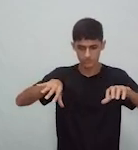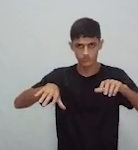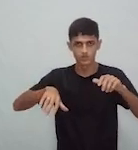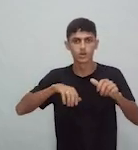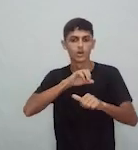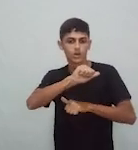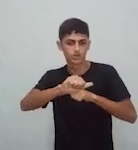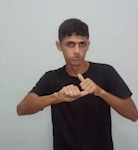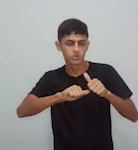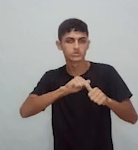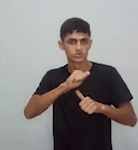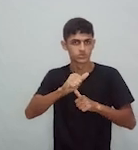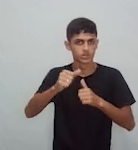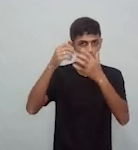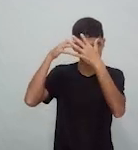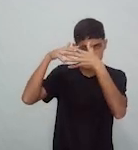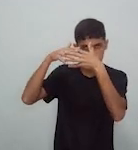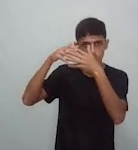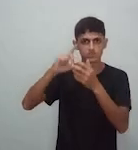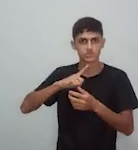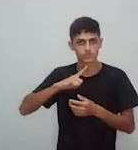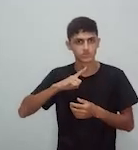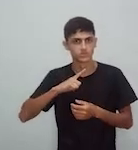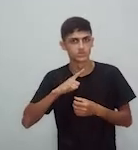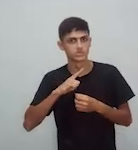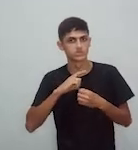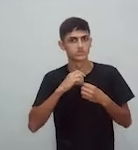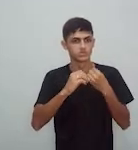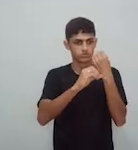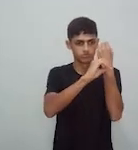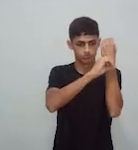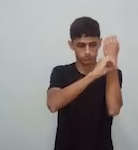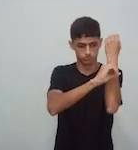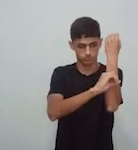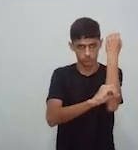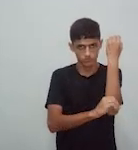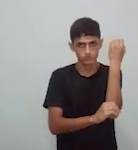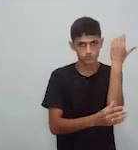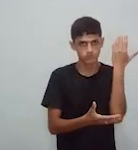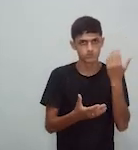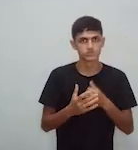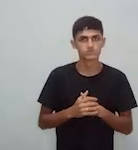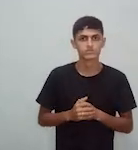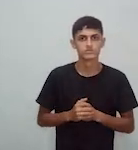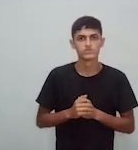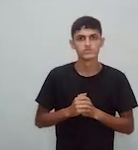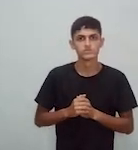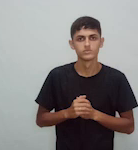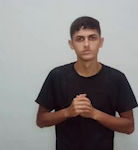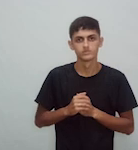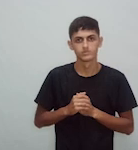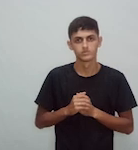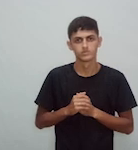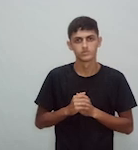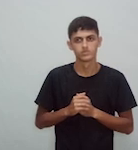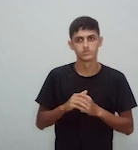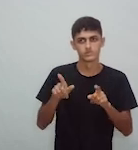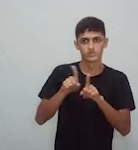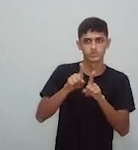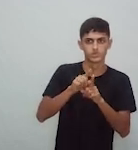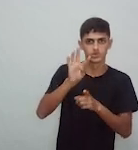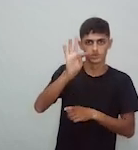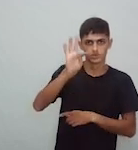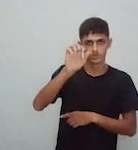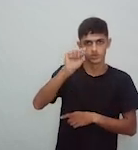nosso encéfalo. Então a gente começa com o tronco encefálico, a gente tem a parte do cerebelo, que é essa parte aqui, a gente tem o